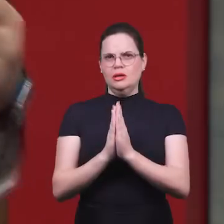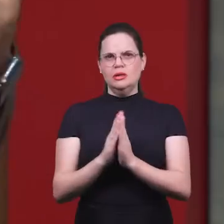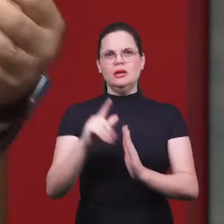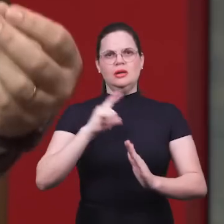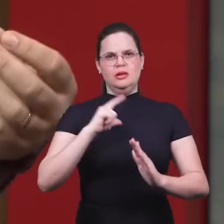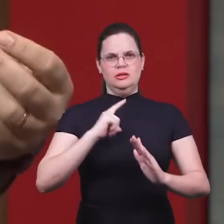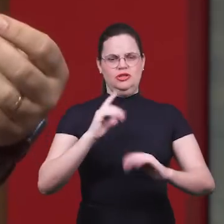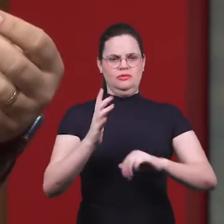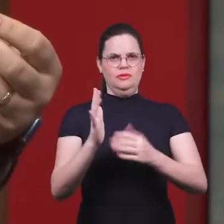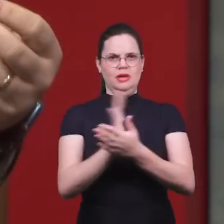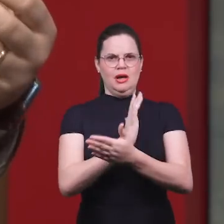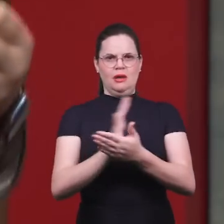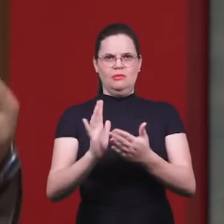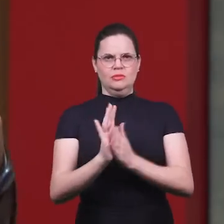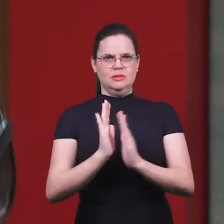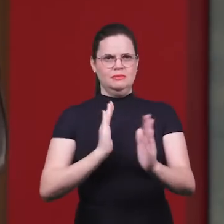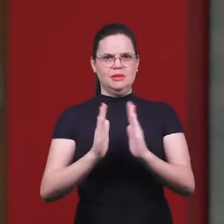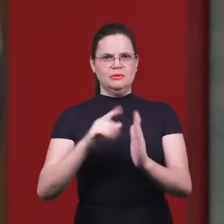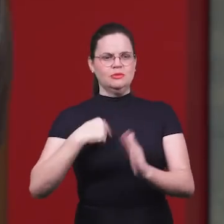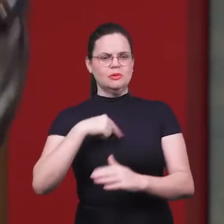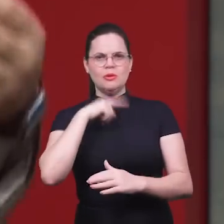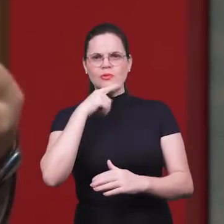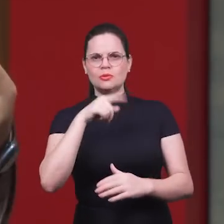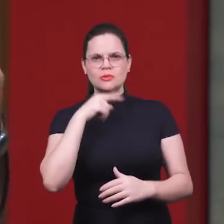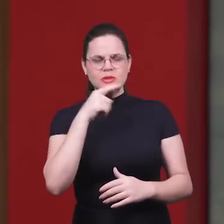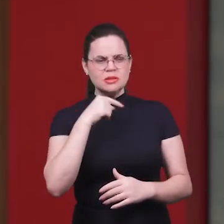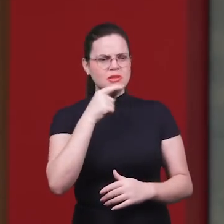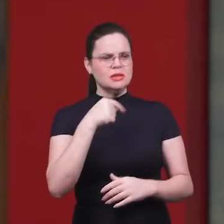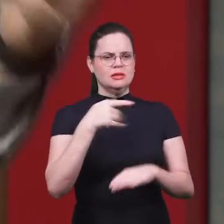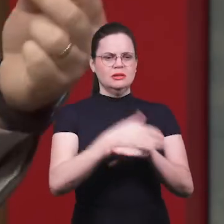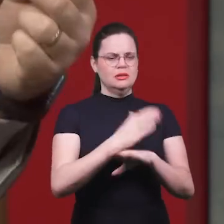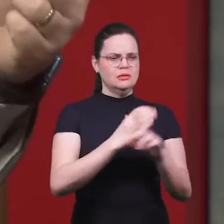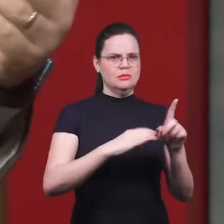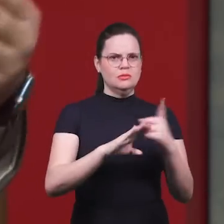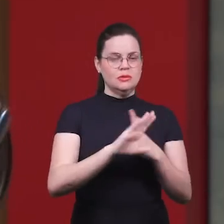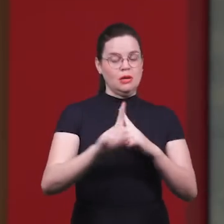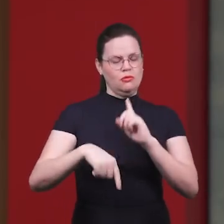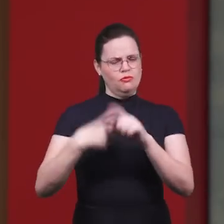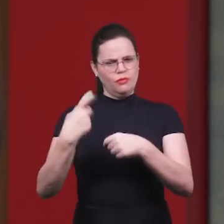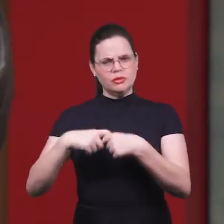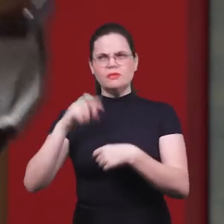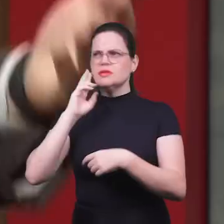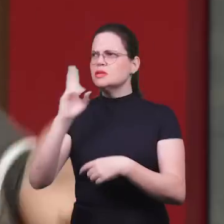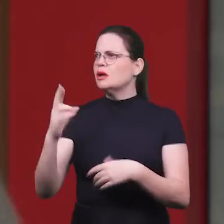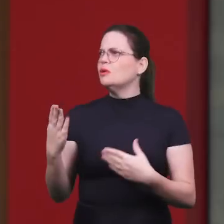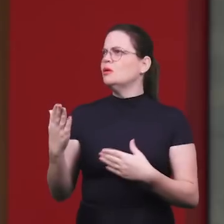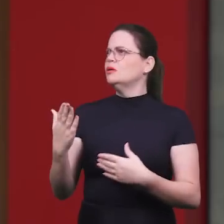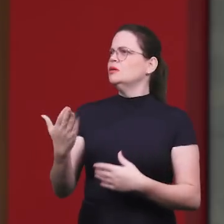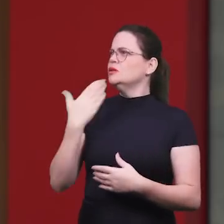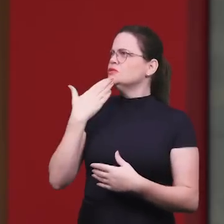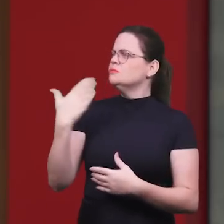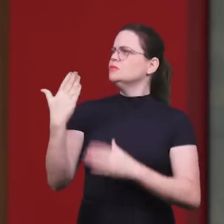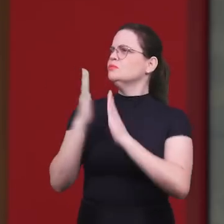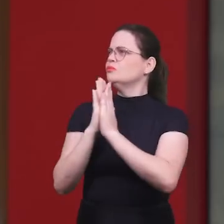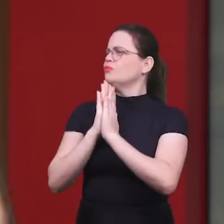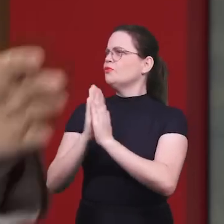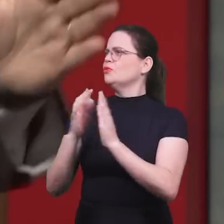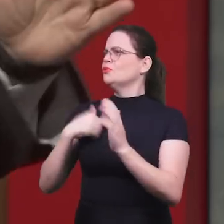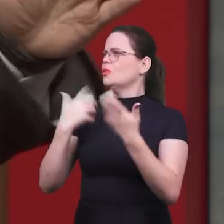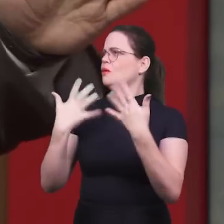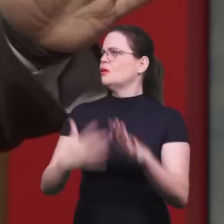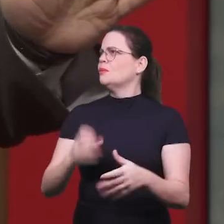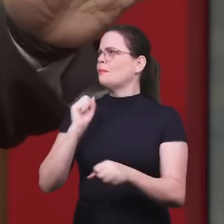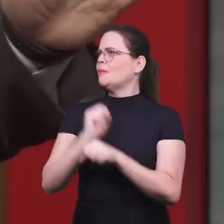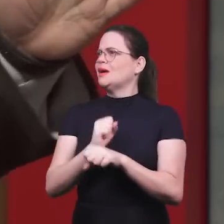momentos que eu não conseguia. E aí eu voltei a essa oração, Senhor, eu te pedi isso ao longo da minha vida. E aí